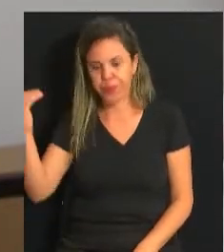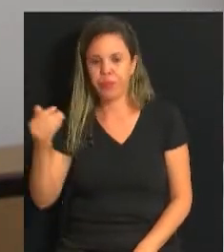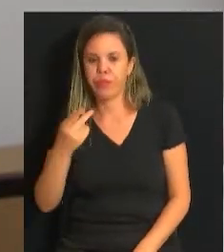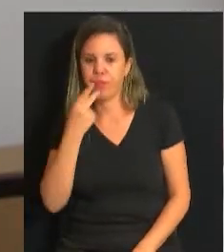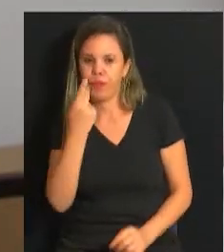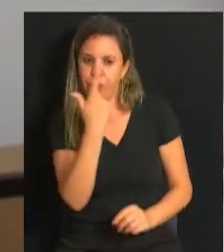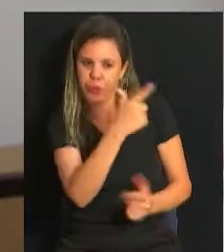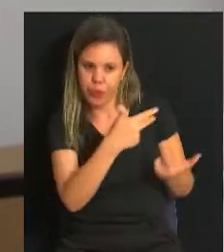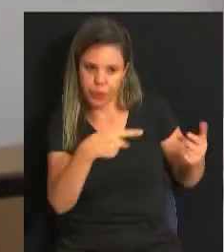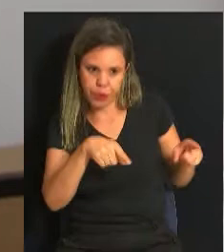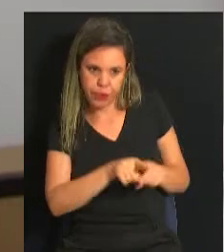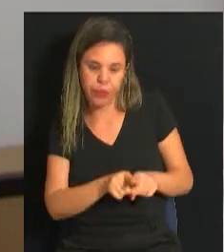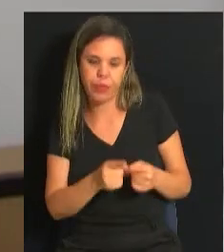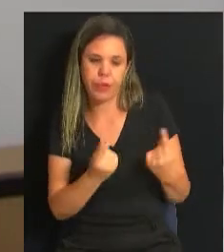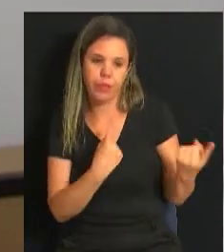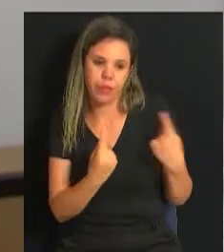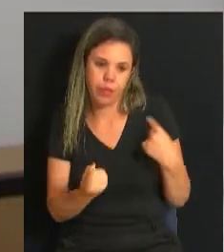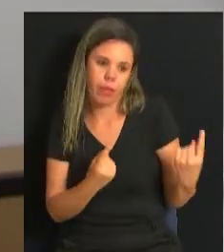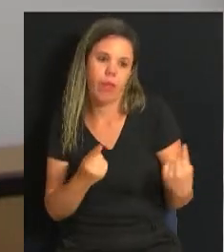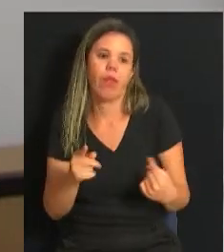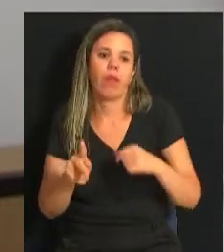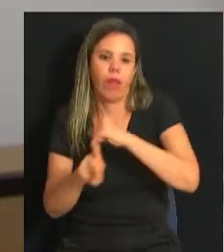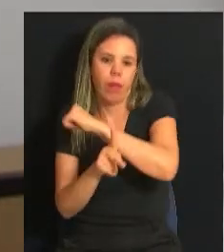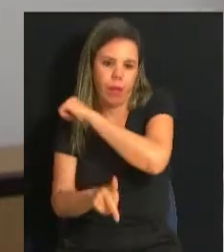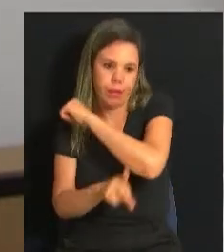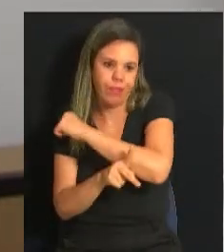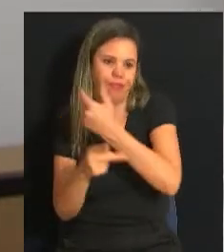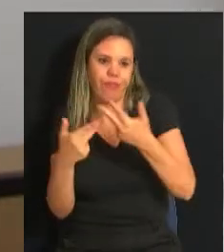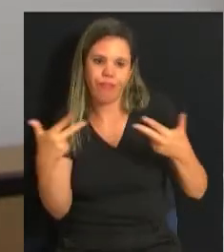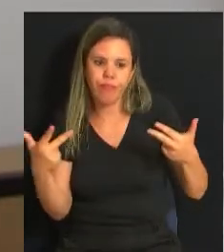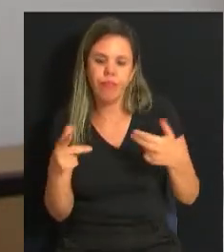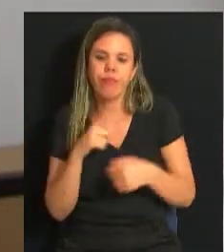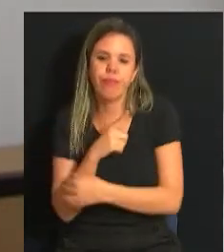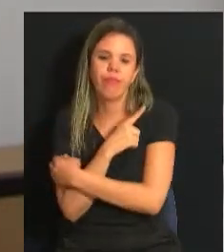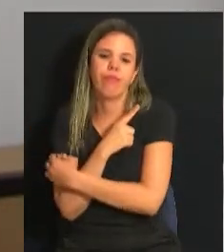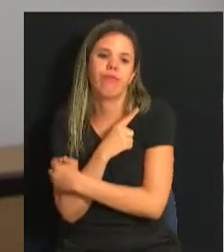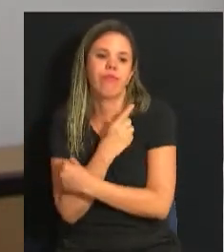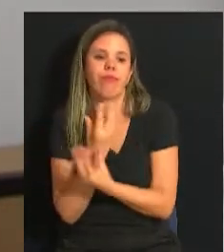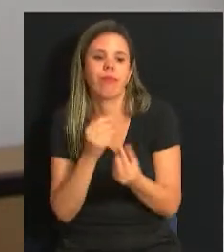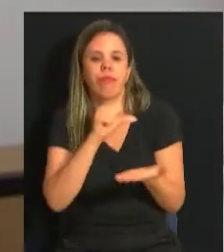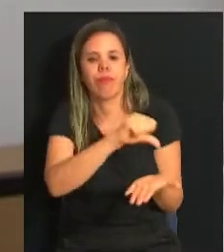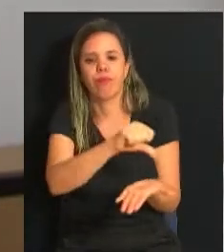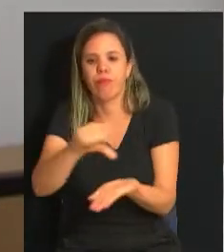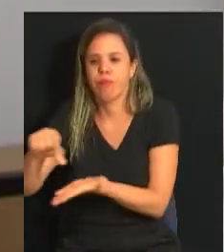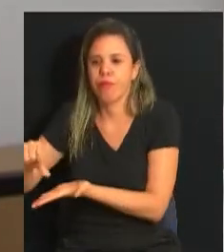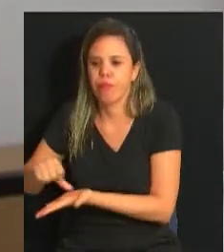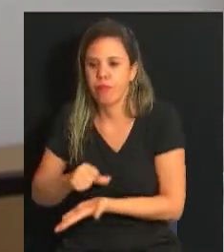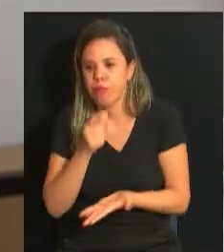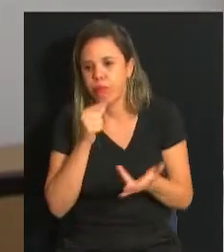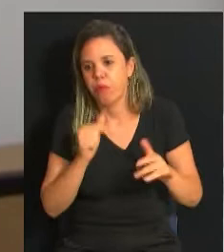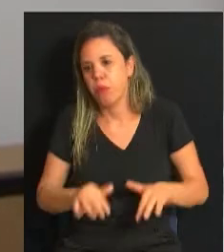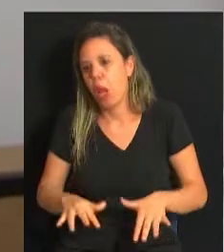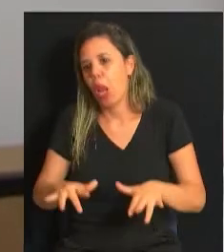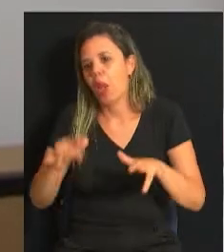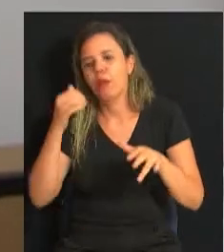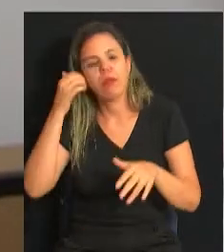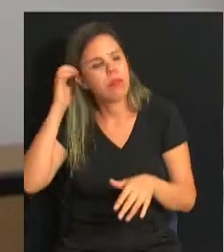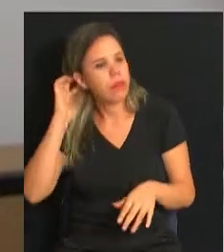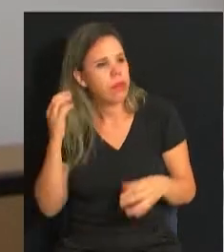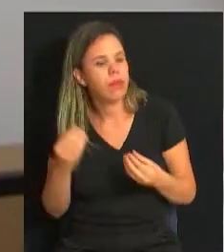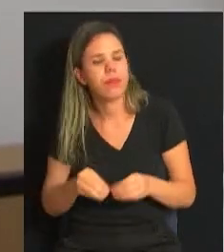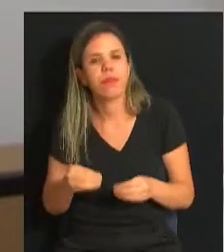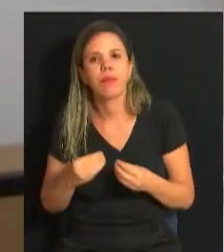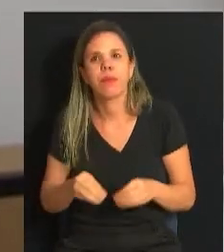citar outras marginais dos a ham né onde tem vários pontos de alagamento que traz